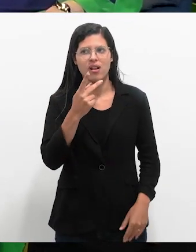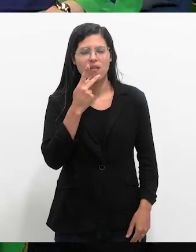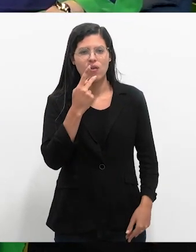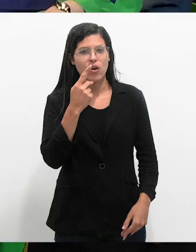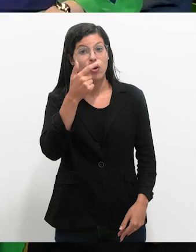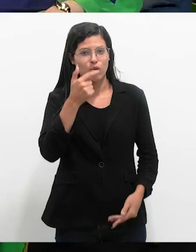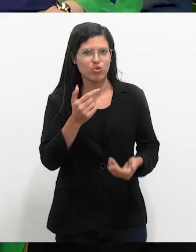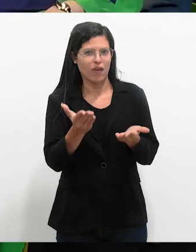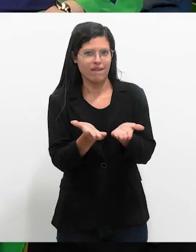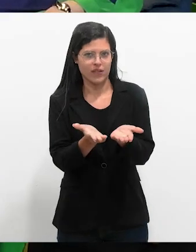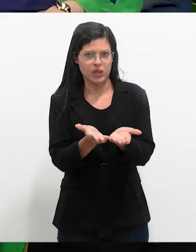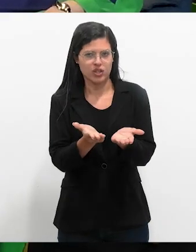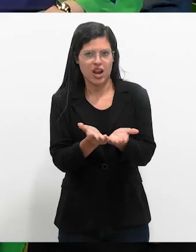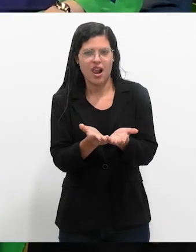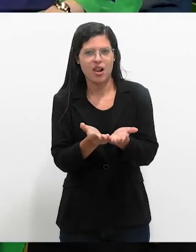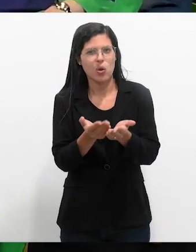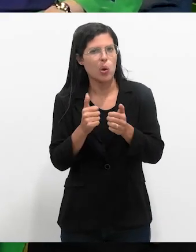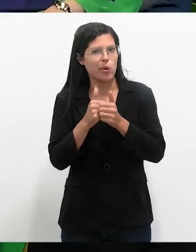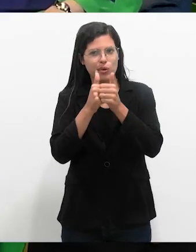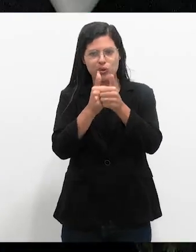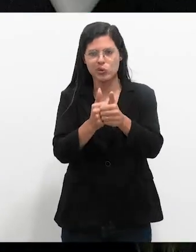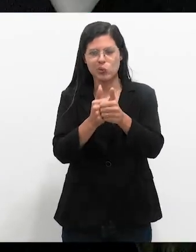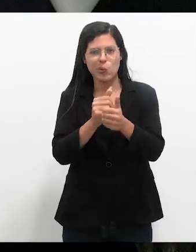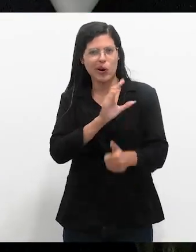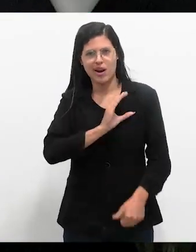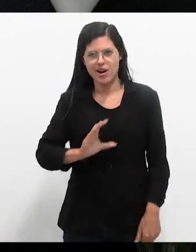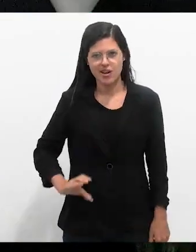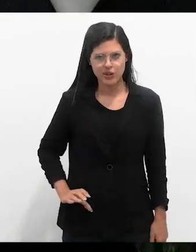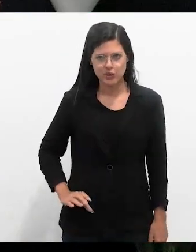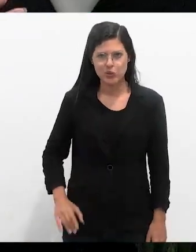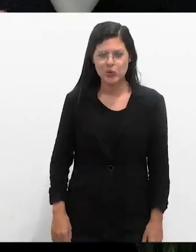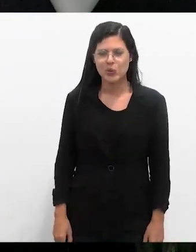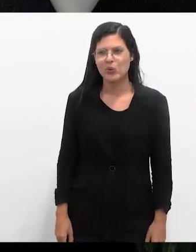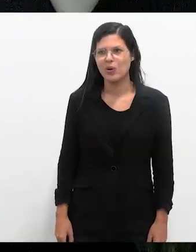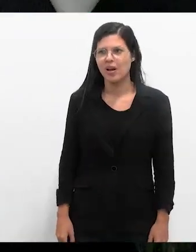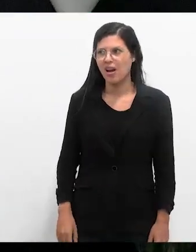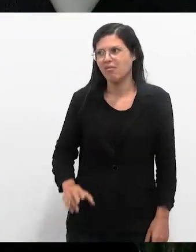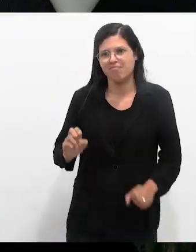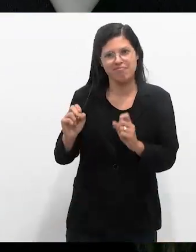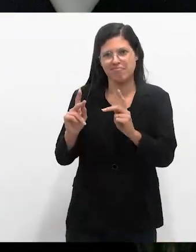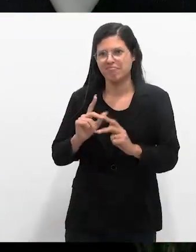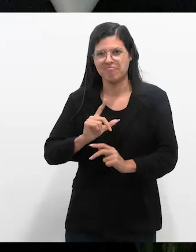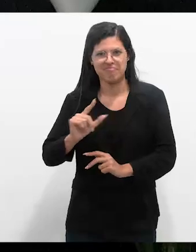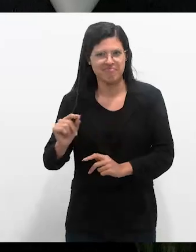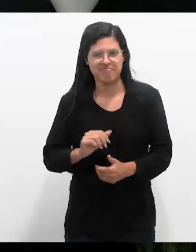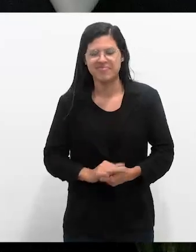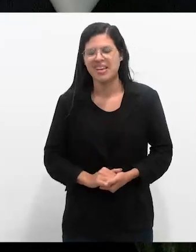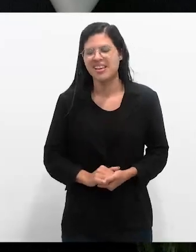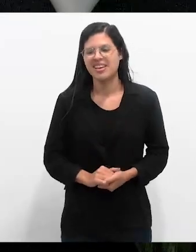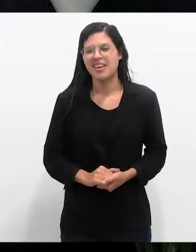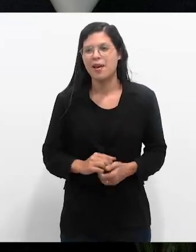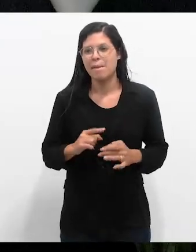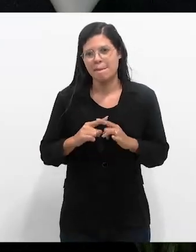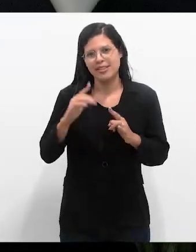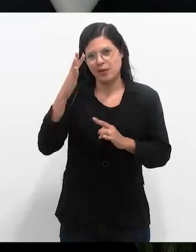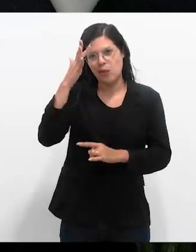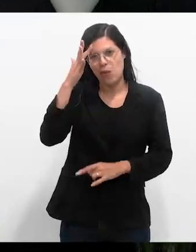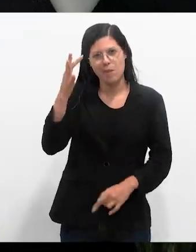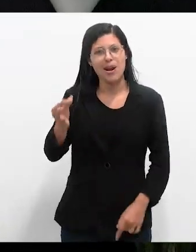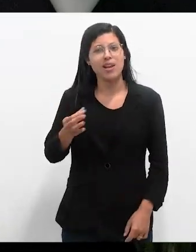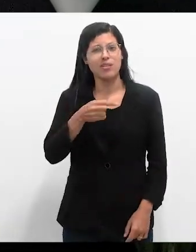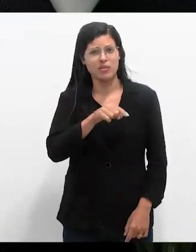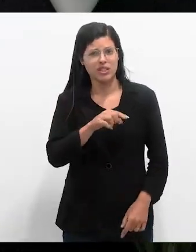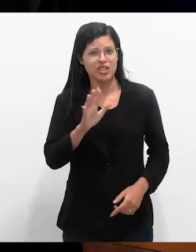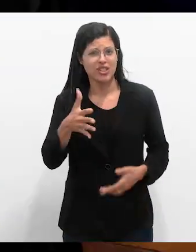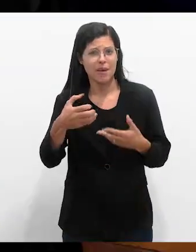evangélico, eu sigo Cristo. Falei, tá. E saí. Mas eu entendo também, como você já